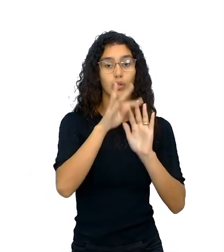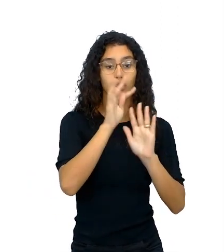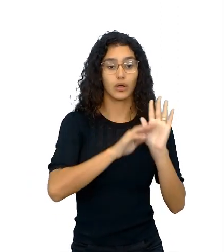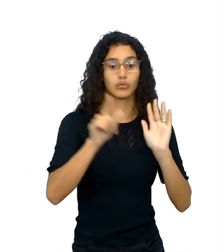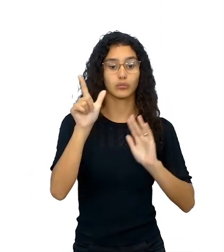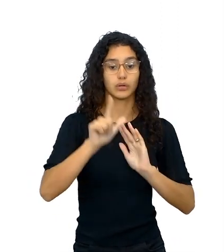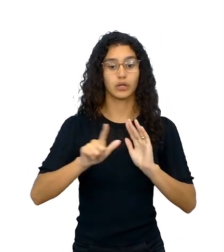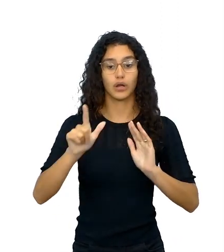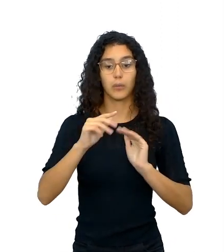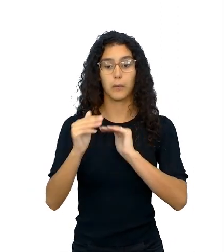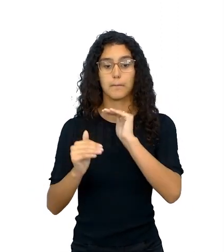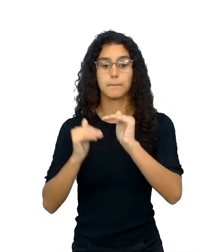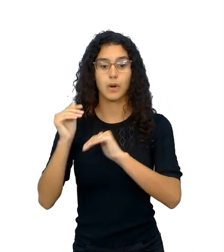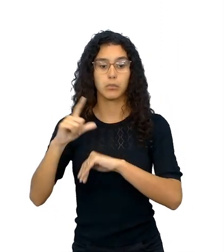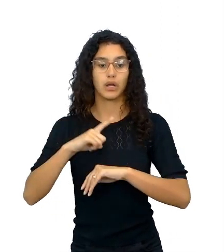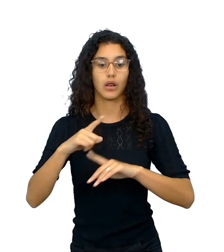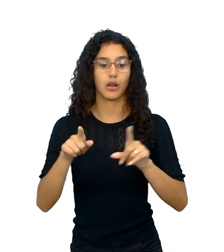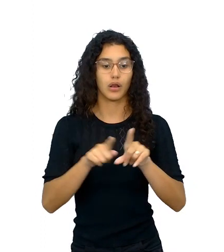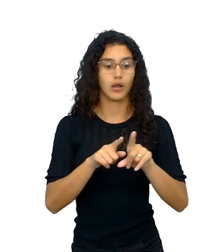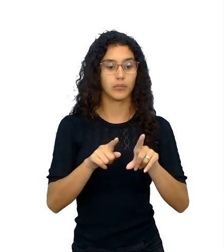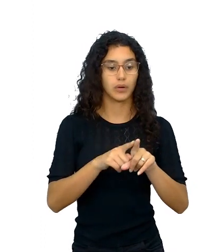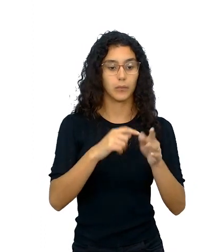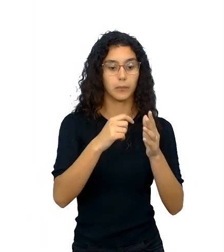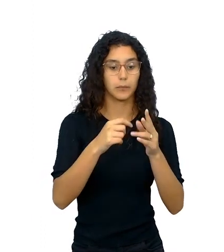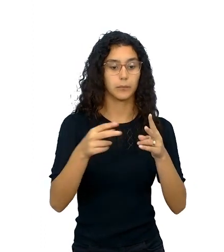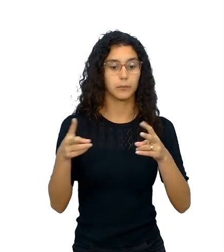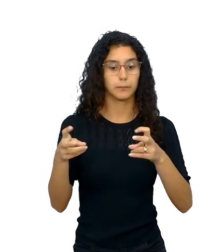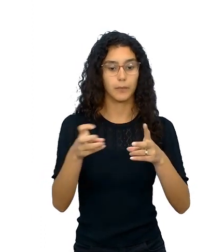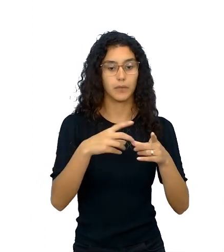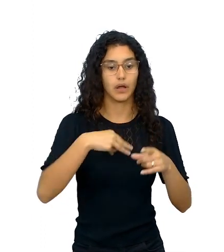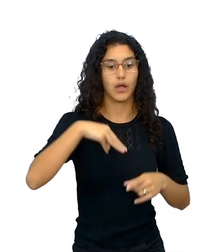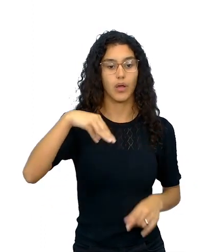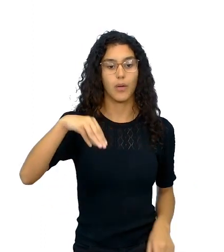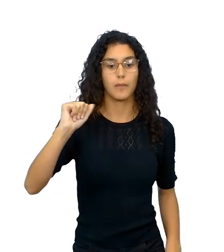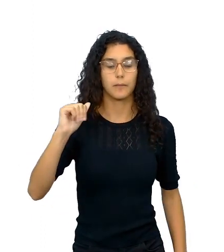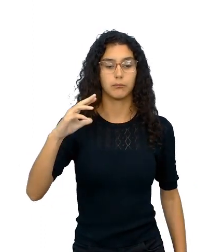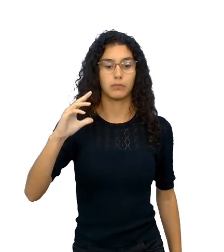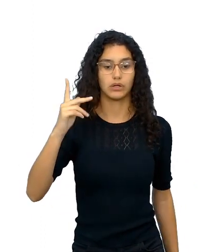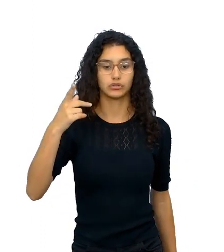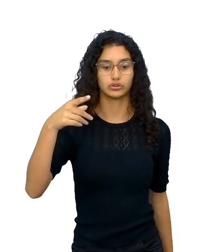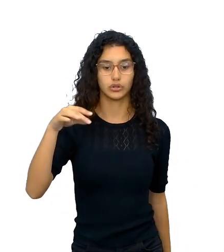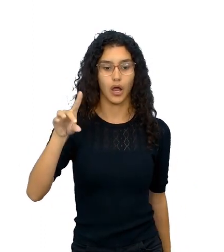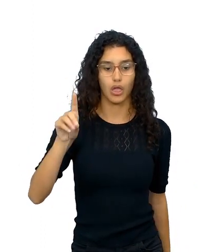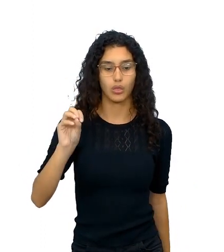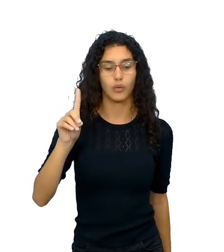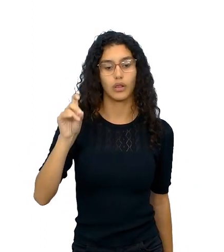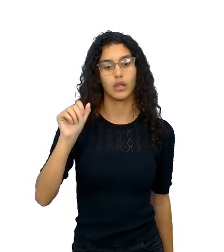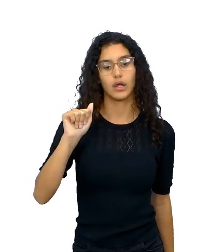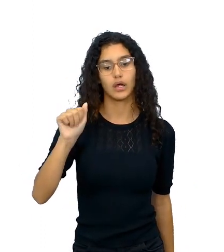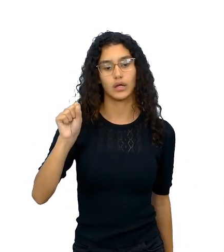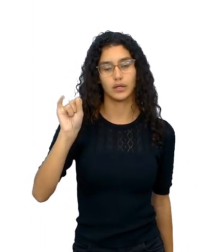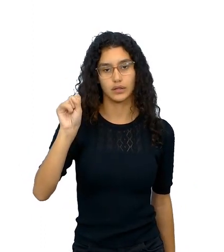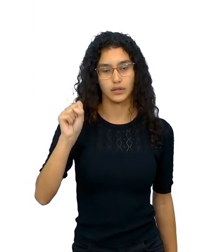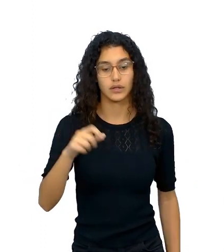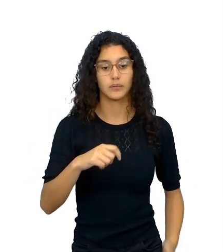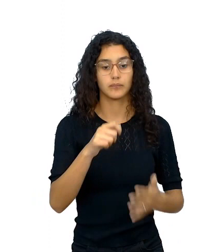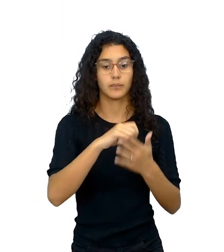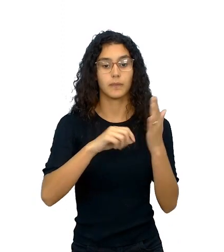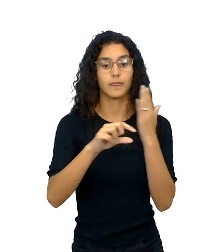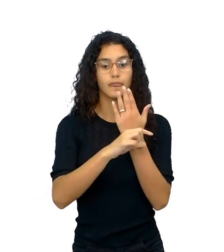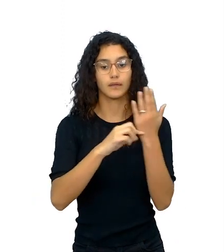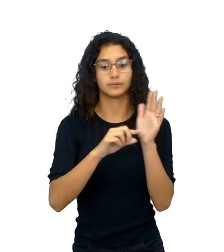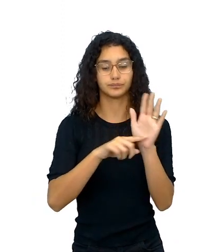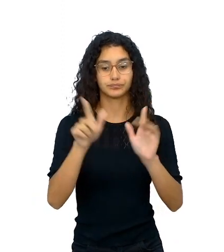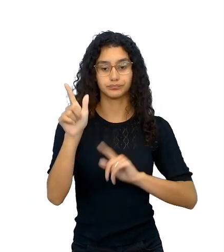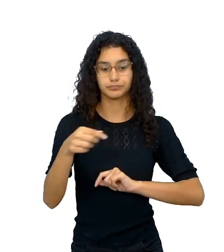literário Memórias Próximas de Brás Cubas, escrito por Machado de Assis, escritor e crítico literário brasileiro que apresenta, por meio